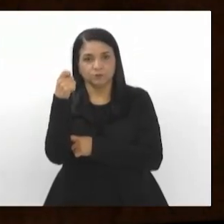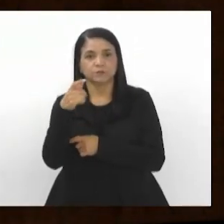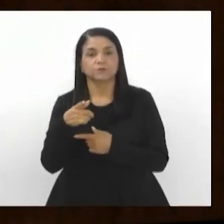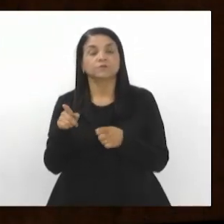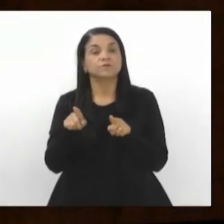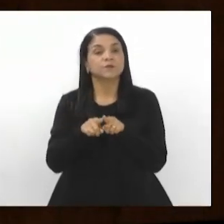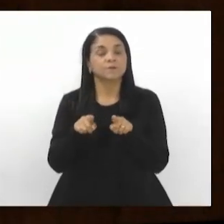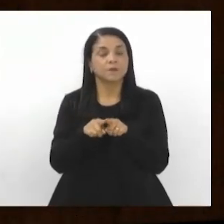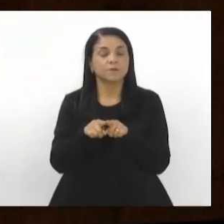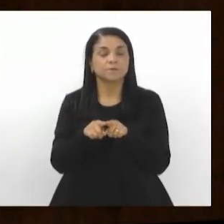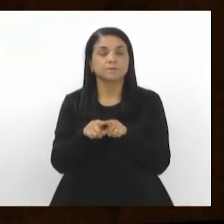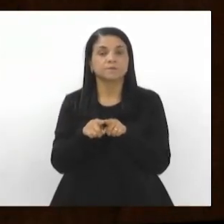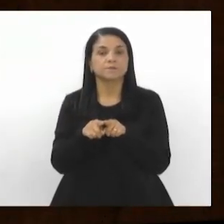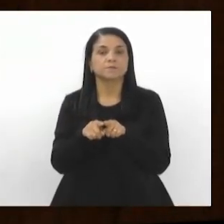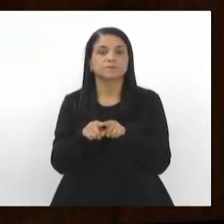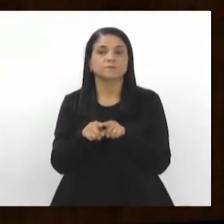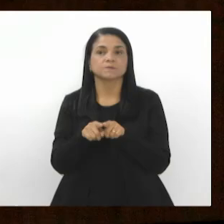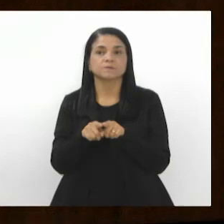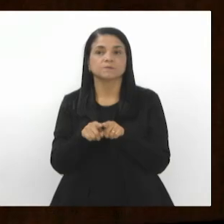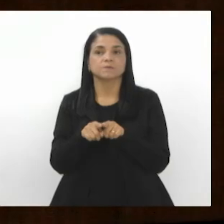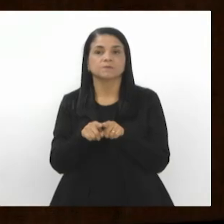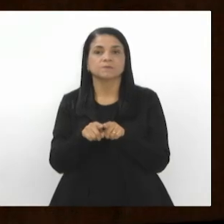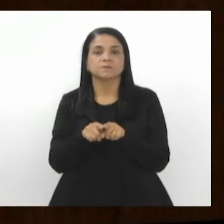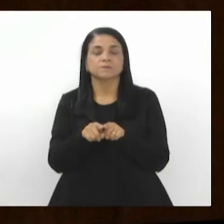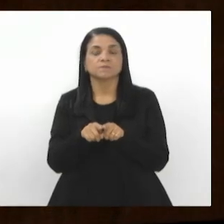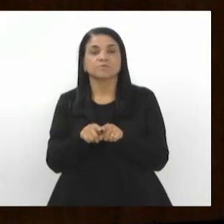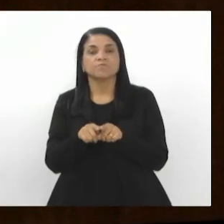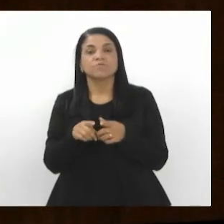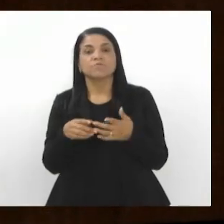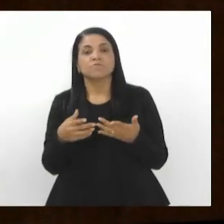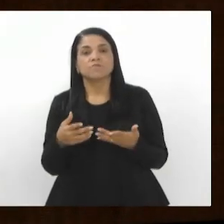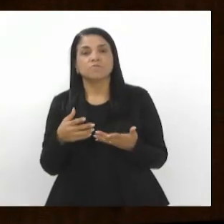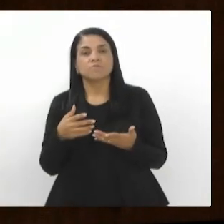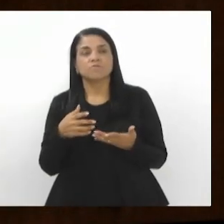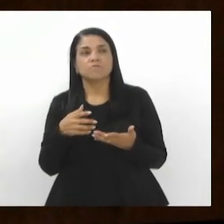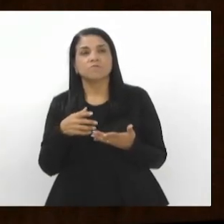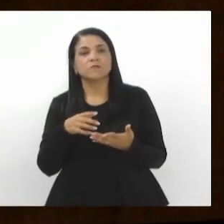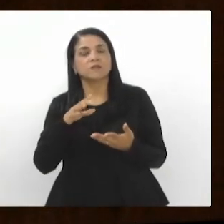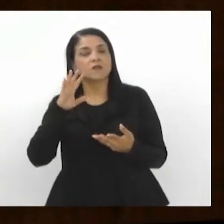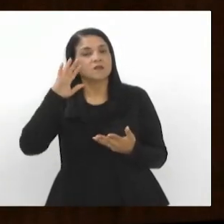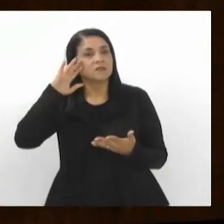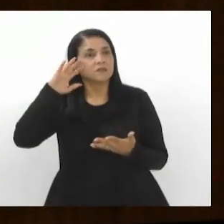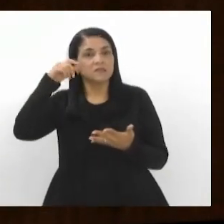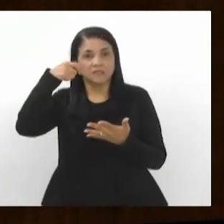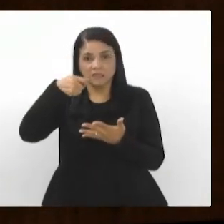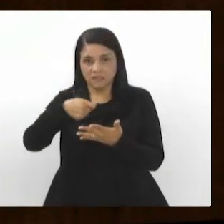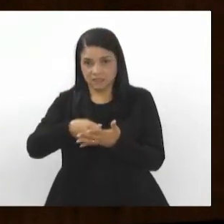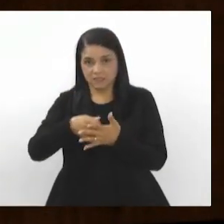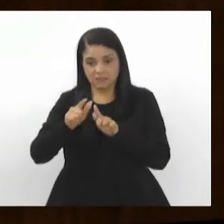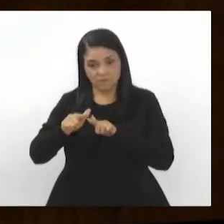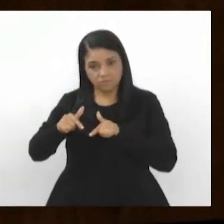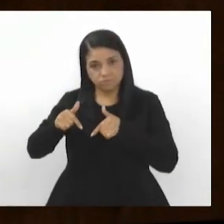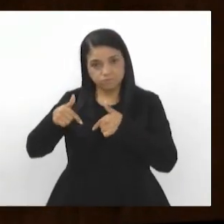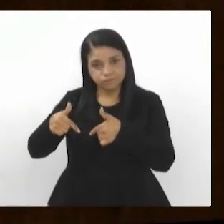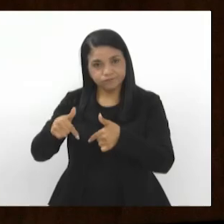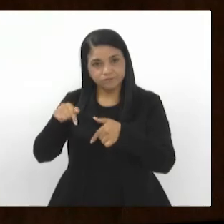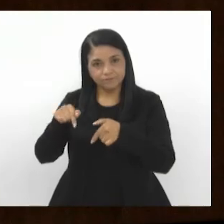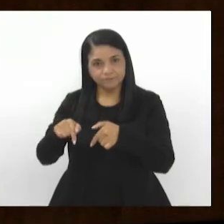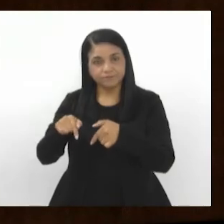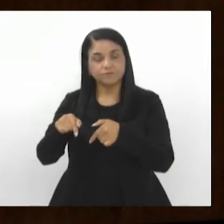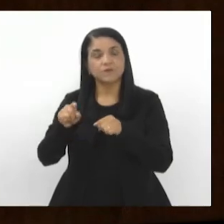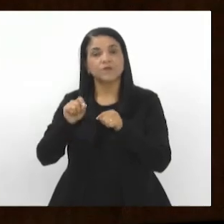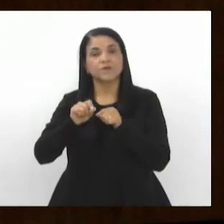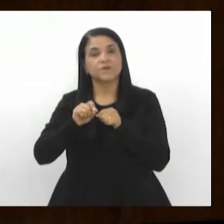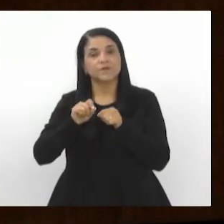E também essa decisiva ação de se